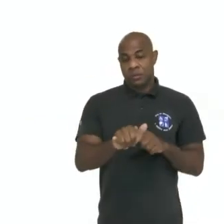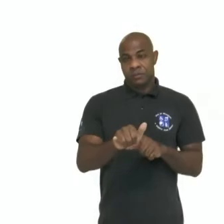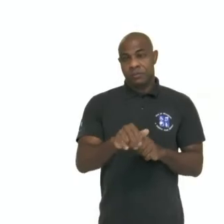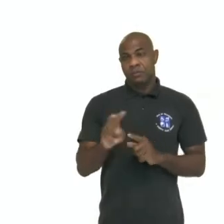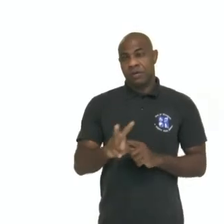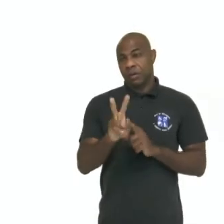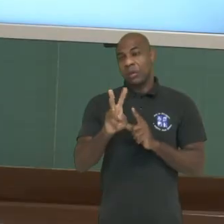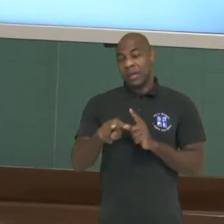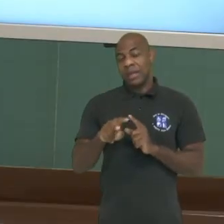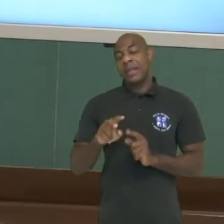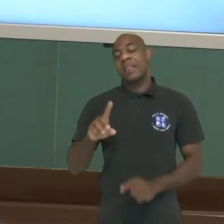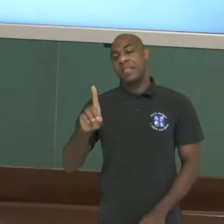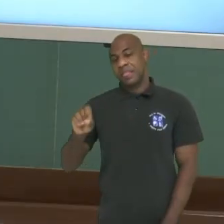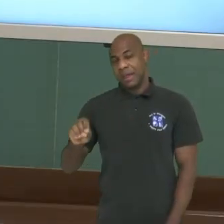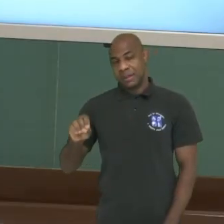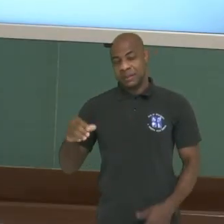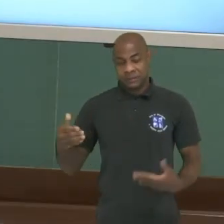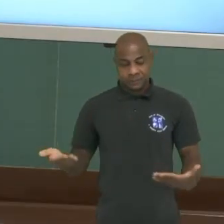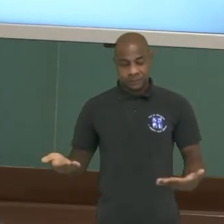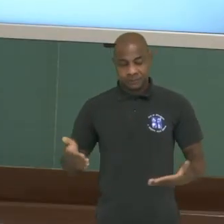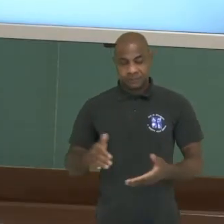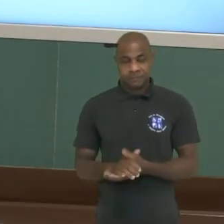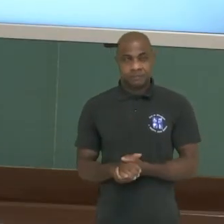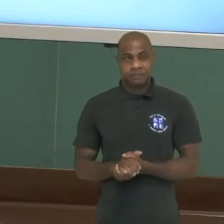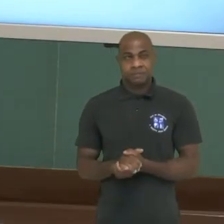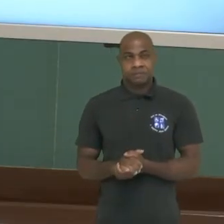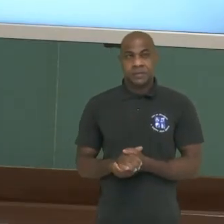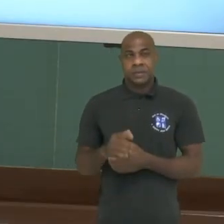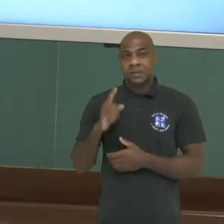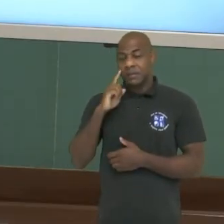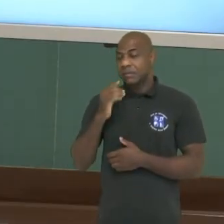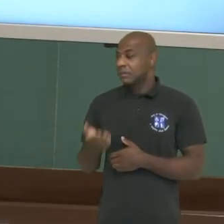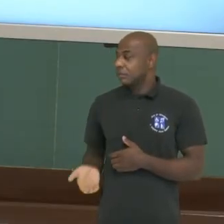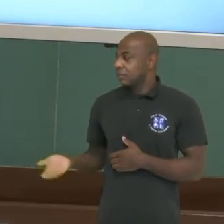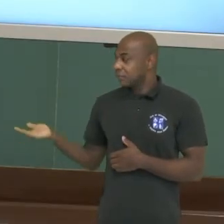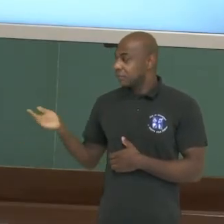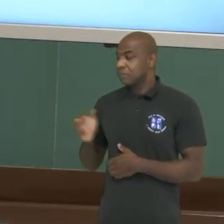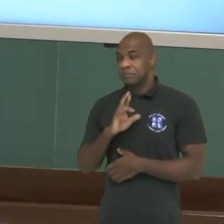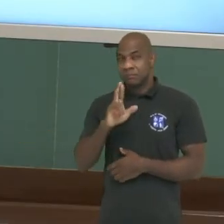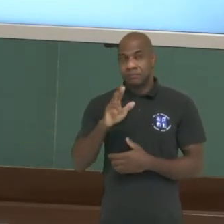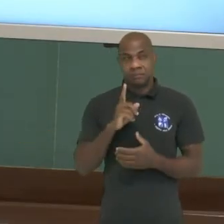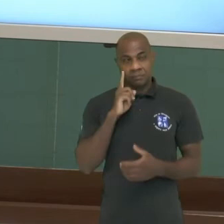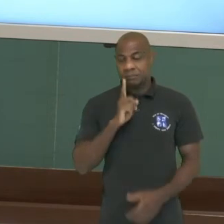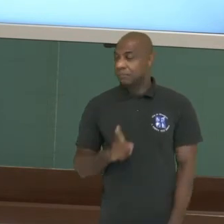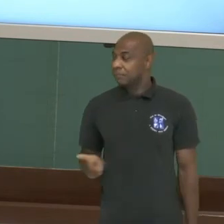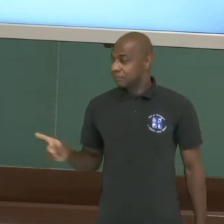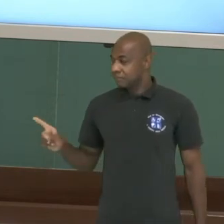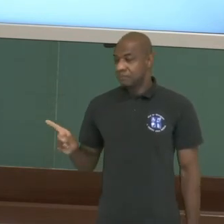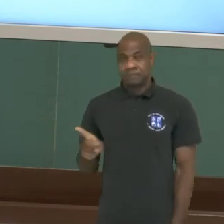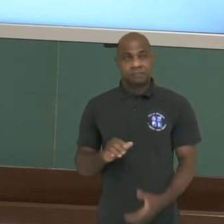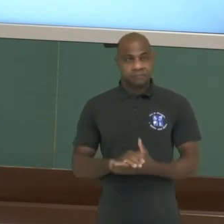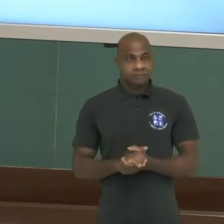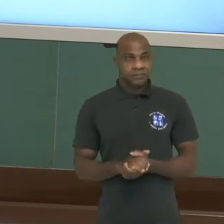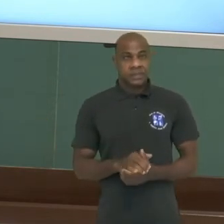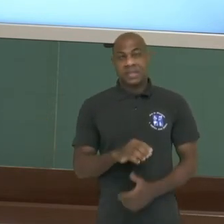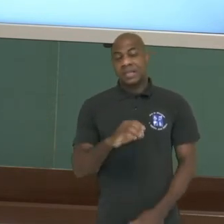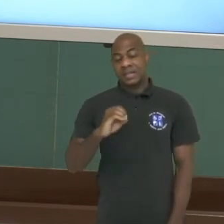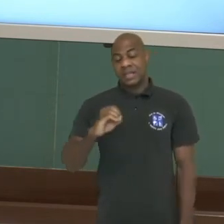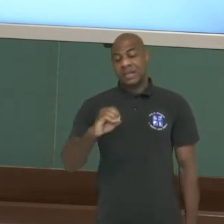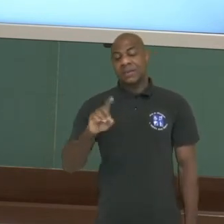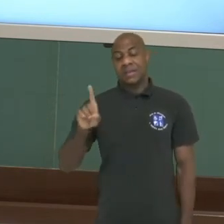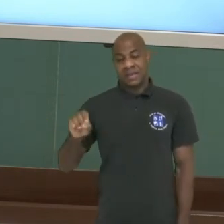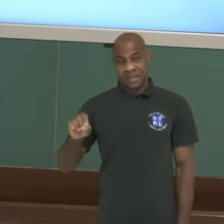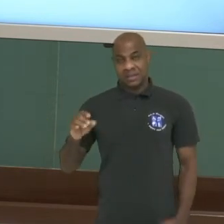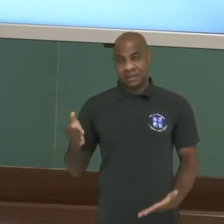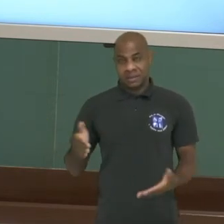10. O ponto de intersecção com as ordenadas são 0 e 10. Tenho certeza que agora vocês